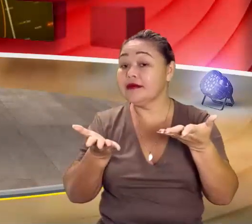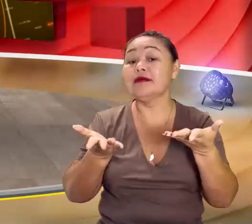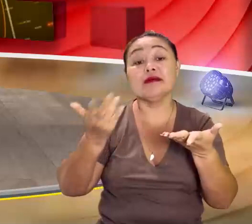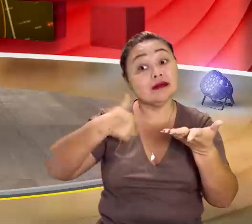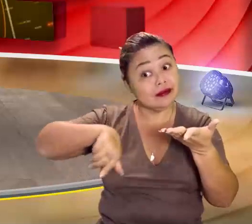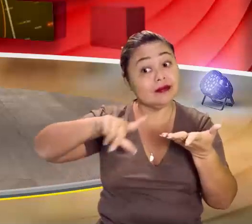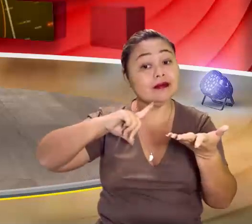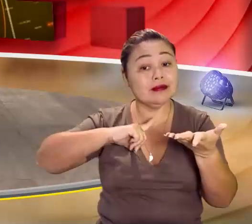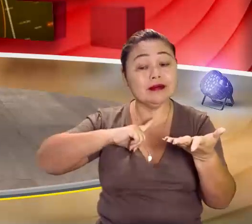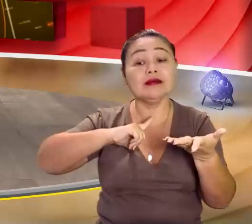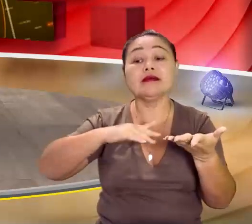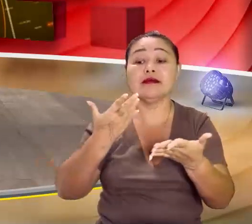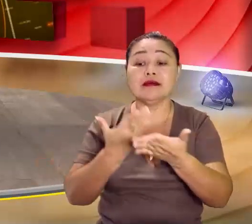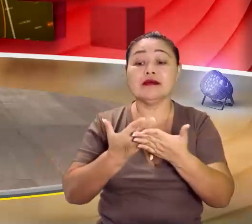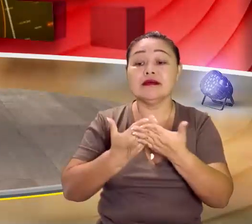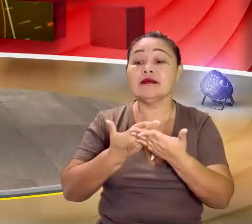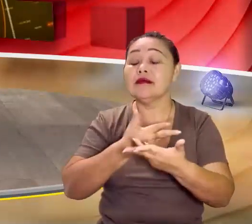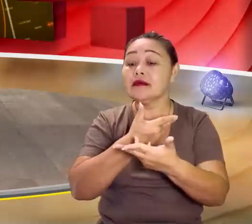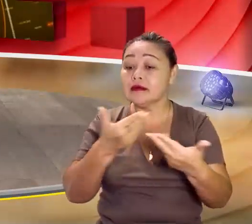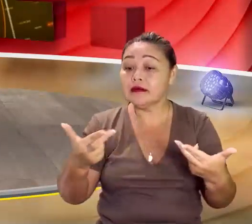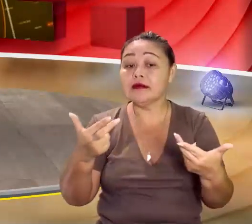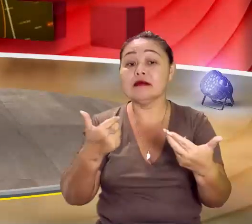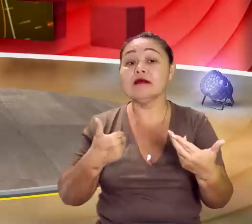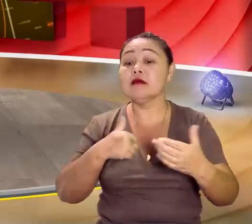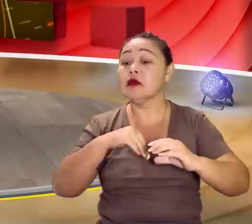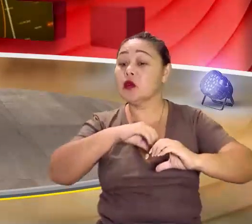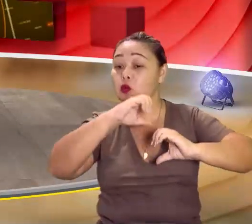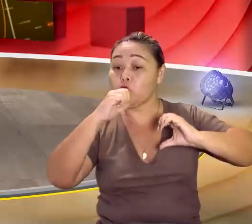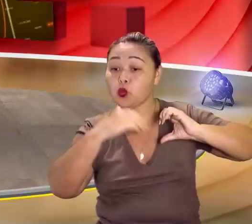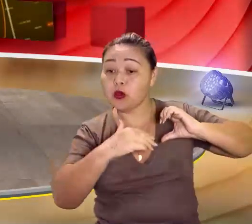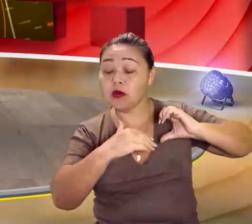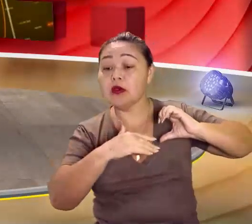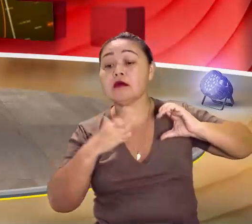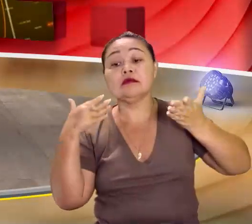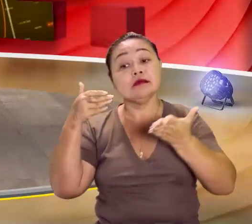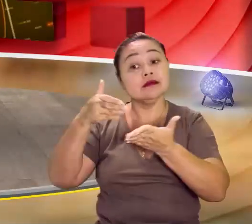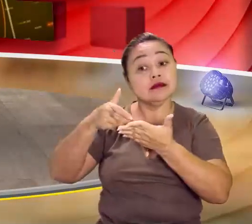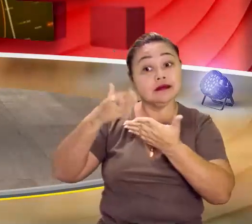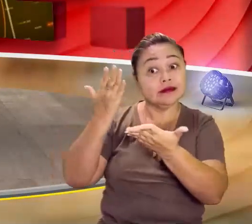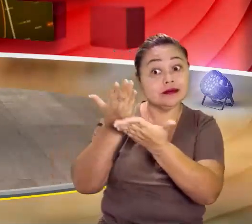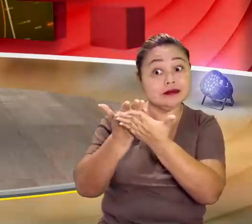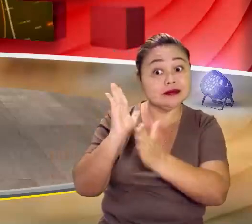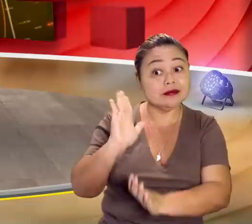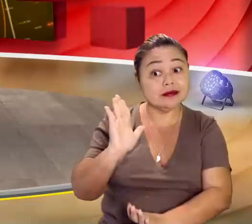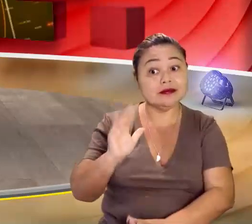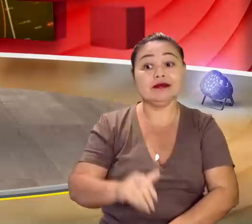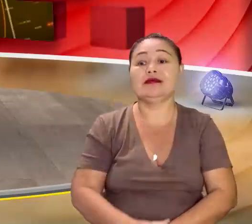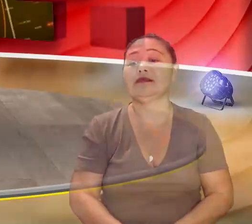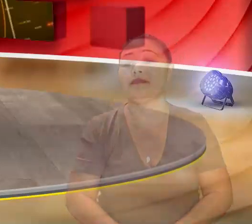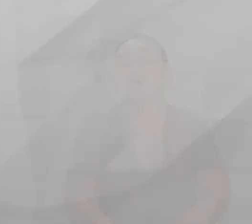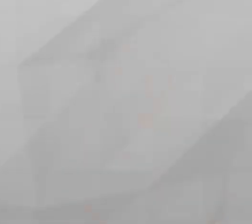Né? Temos que estudar muita coisa ainda. Então, aquele beijo no coração e até a próxima aula. Tchau, tchau.